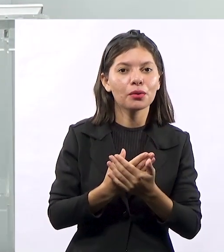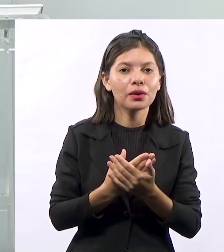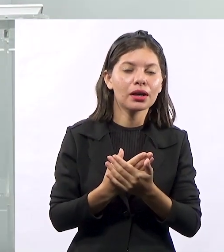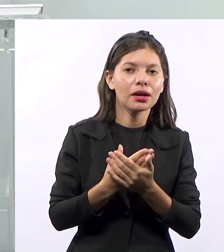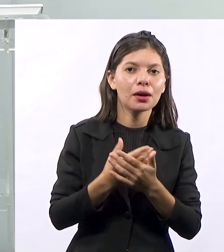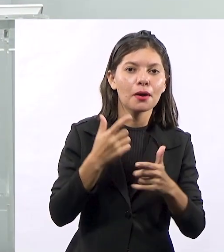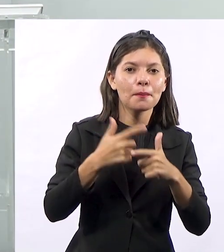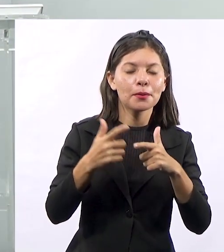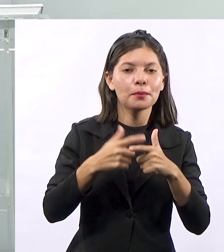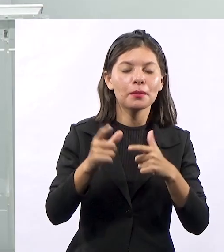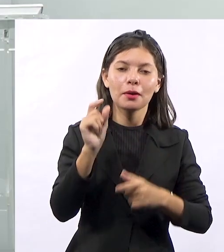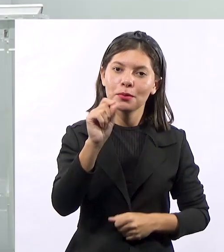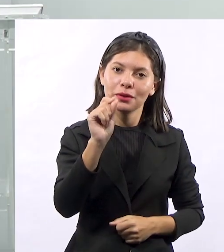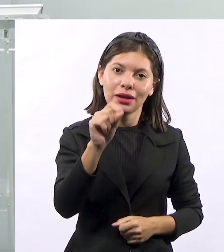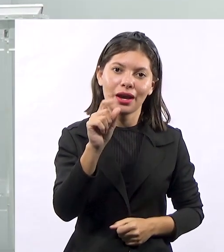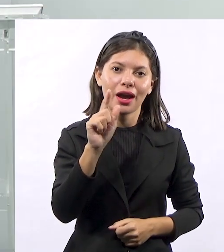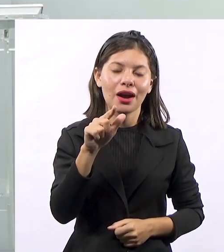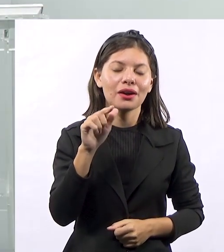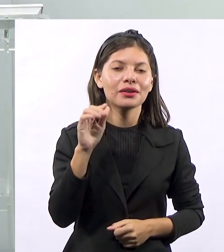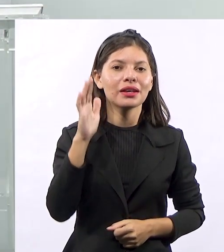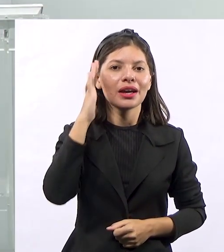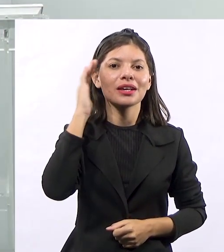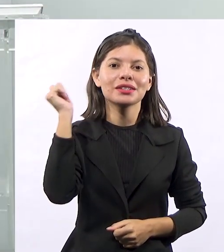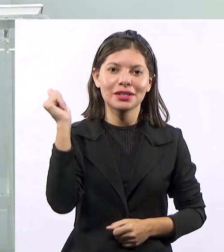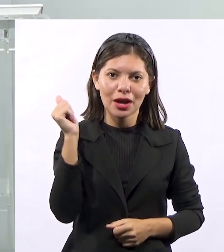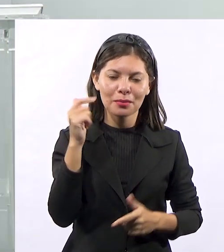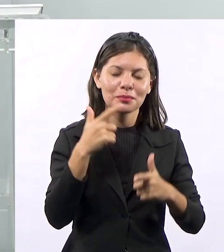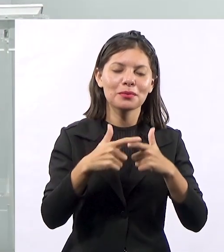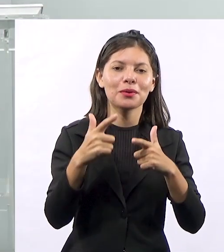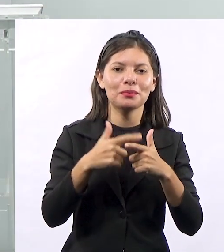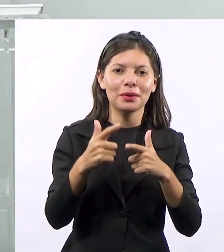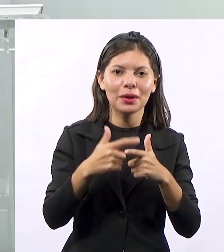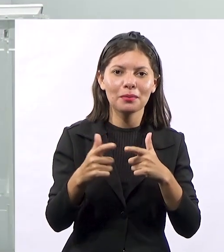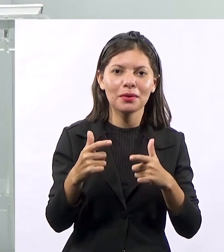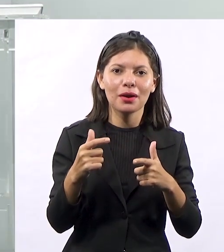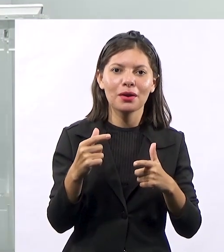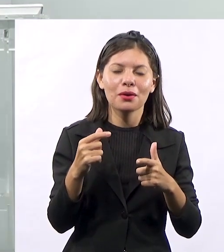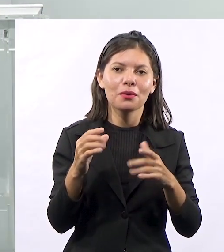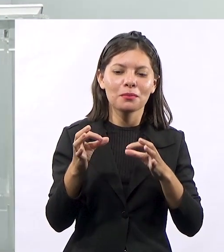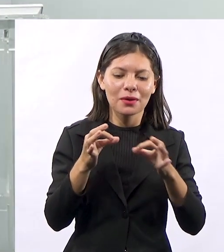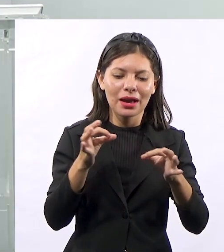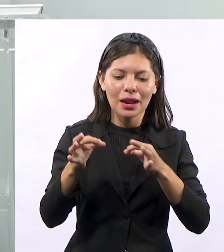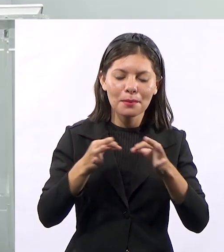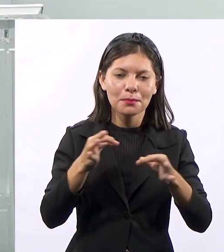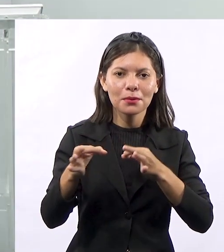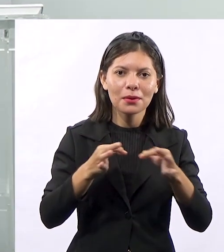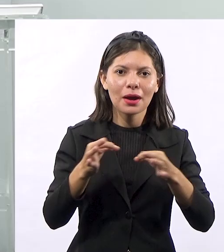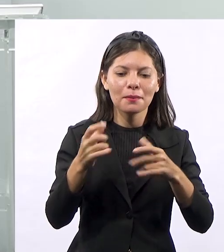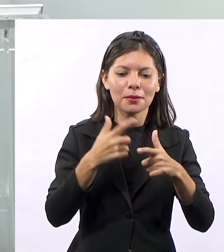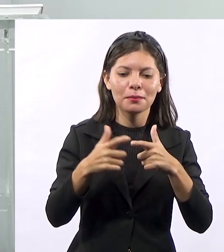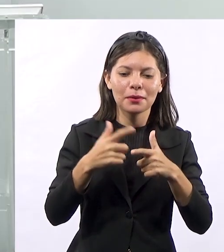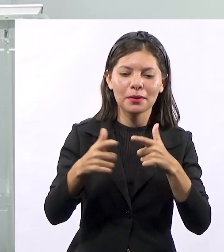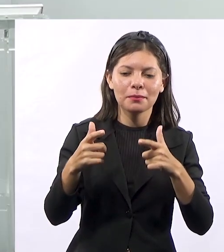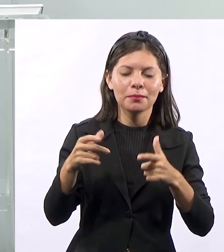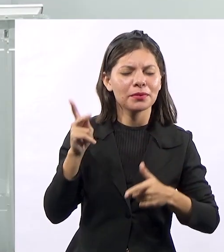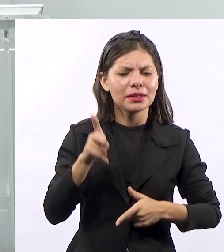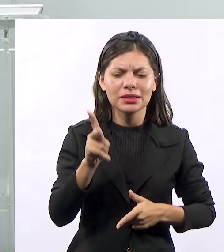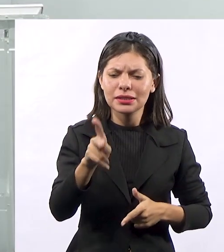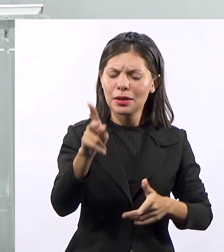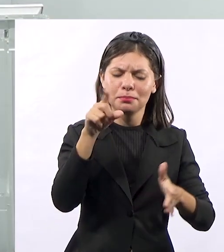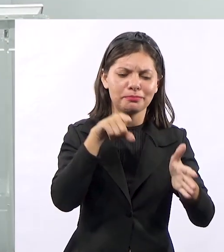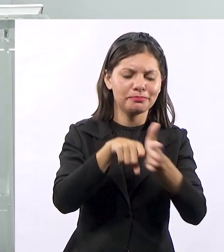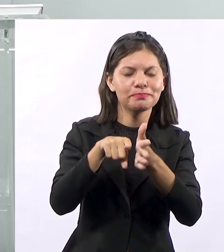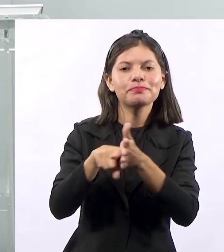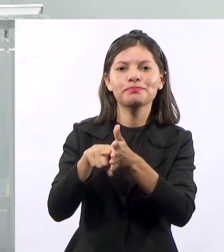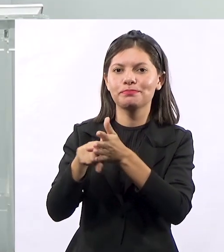do seu resumo, ok? Então, nesse episódio, o que é problema? E aí você agora já sabe o que é problema, você já